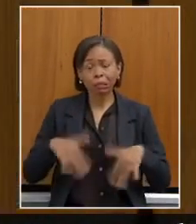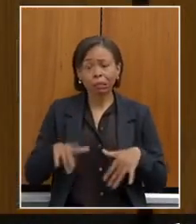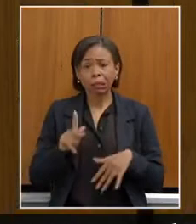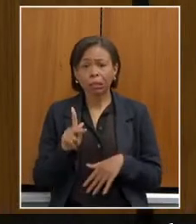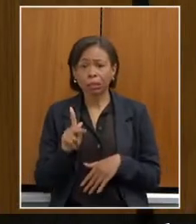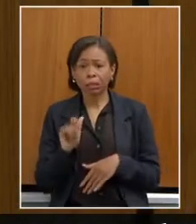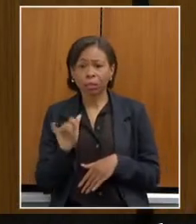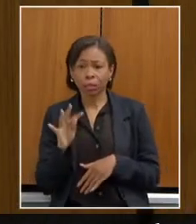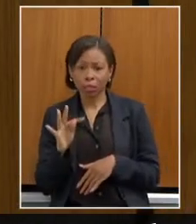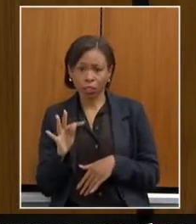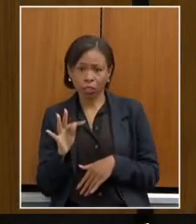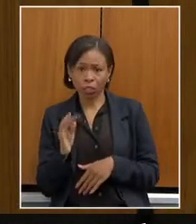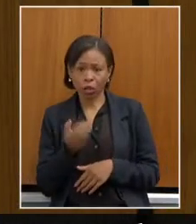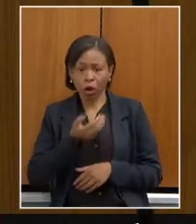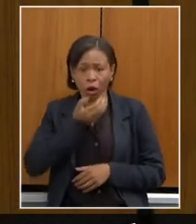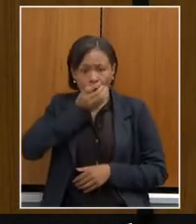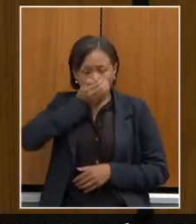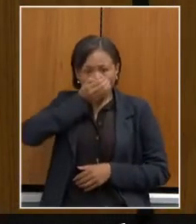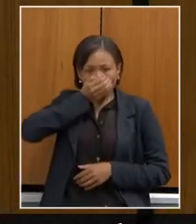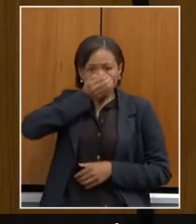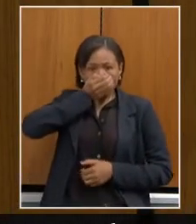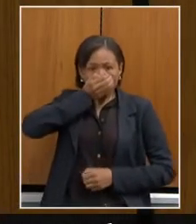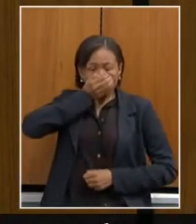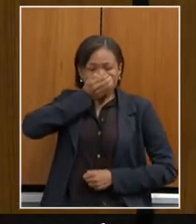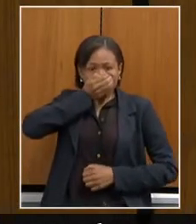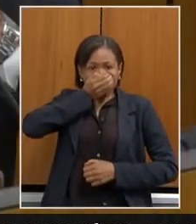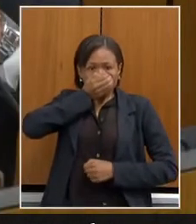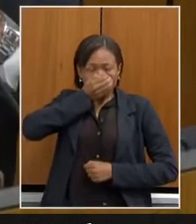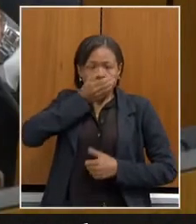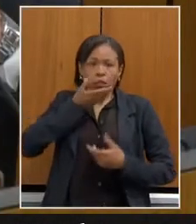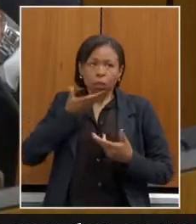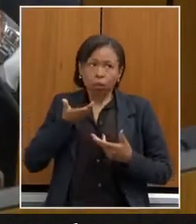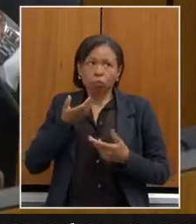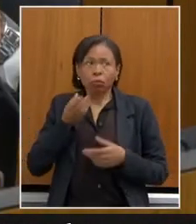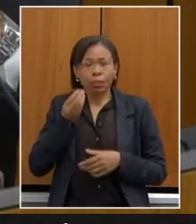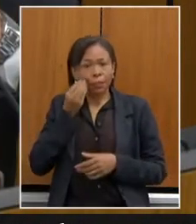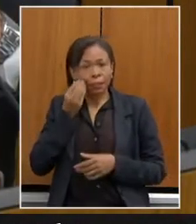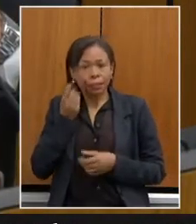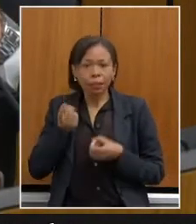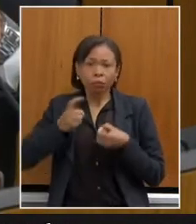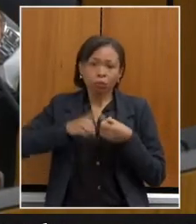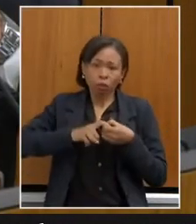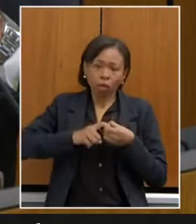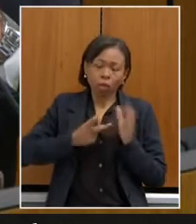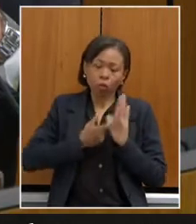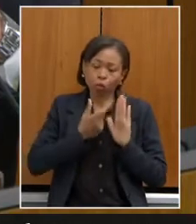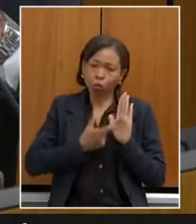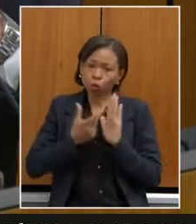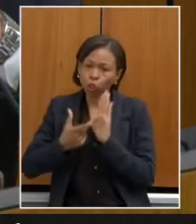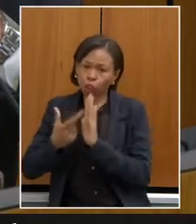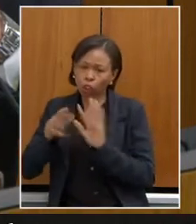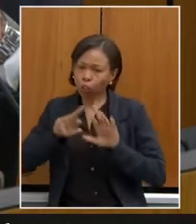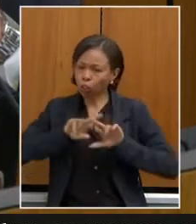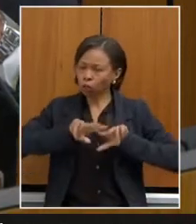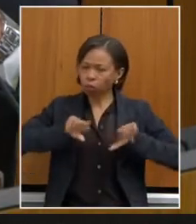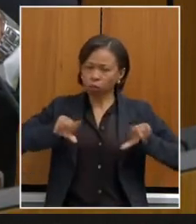melhorada nesse estoque para que a gente volte com todas as cirurgias mas a nossa expectativa é muito positiva para que a gente comece a reduzir e o estado